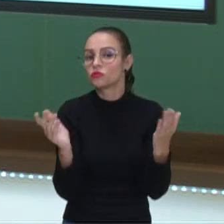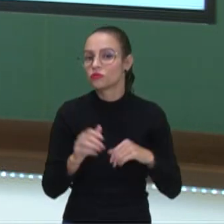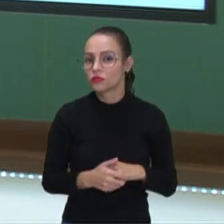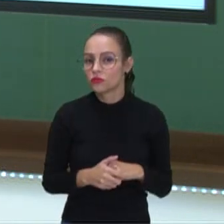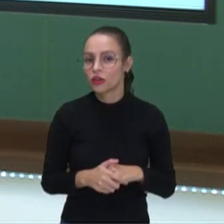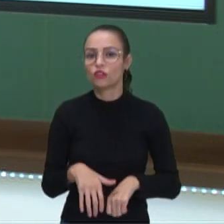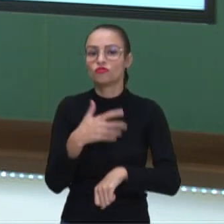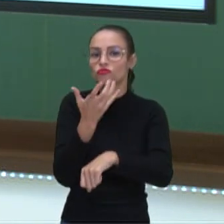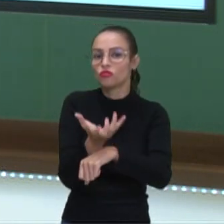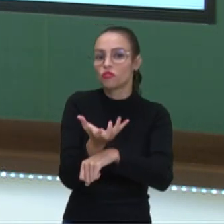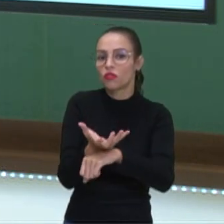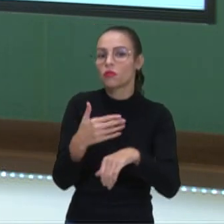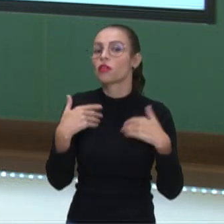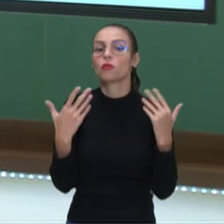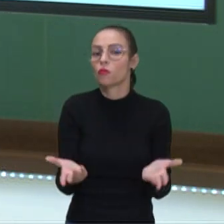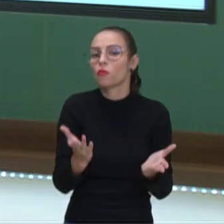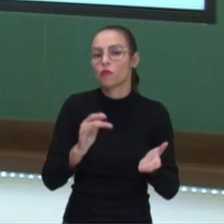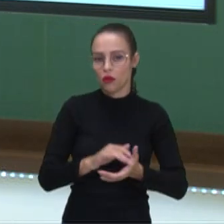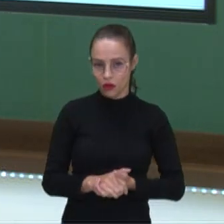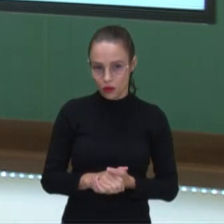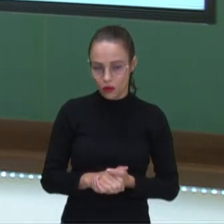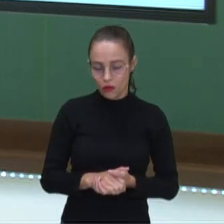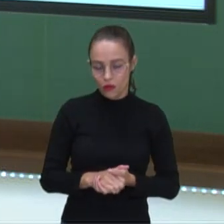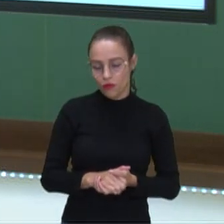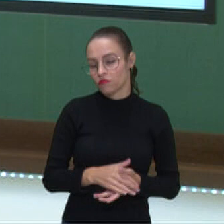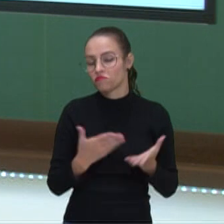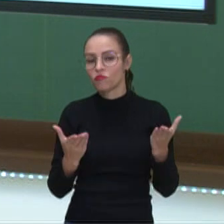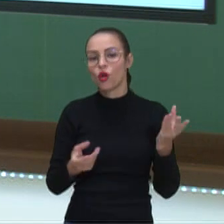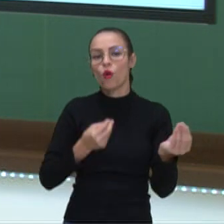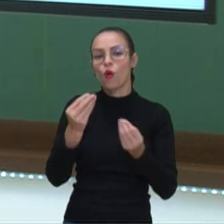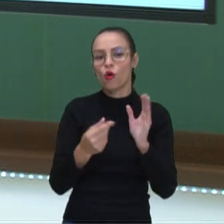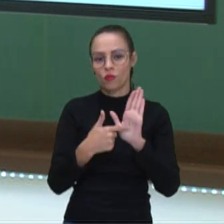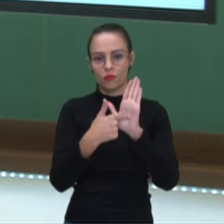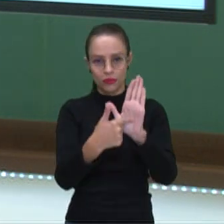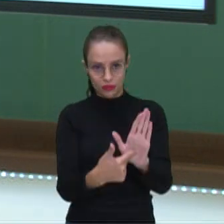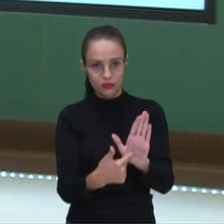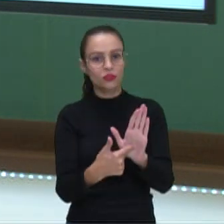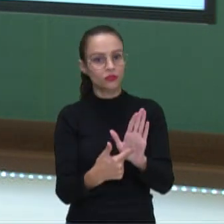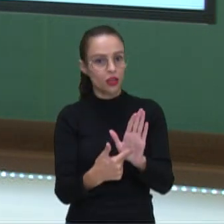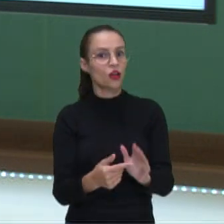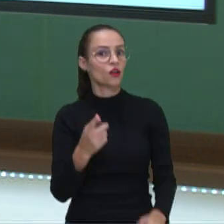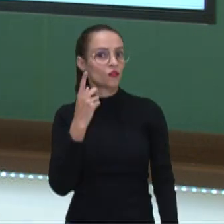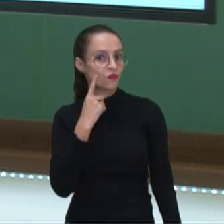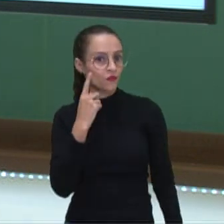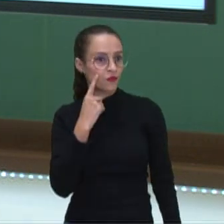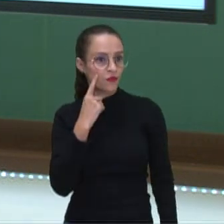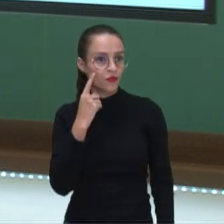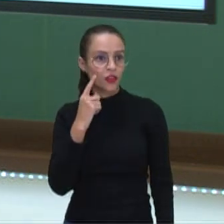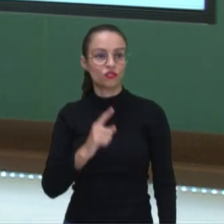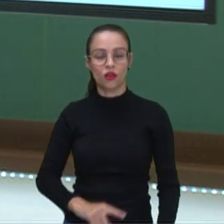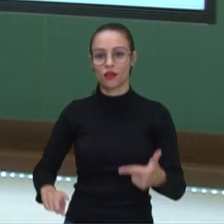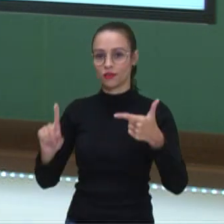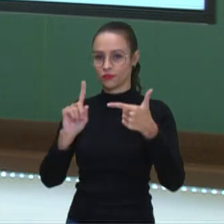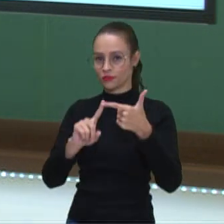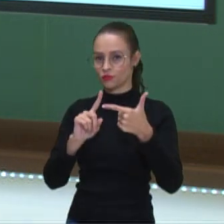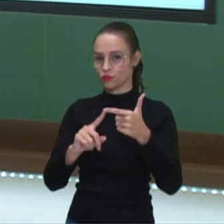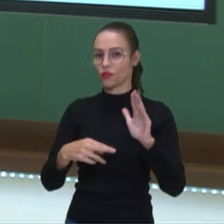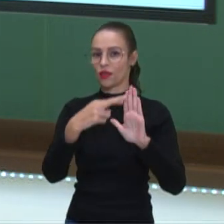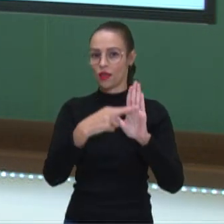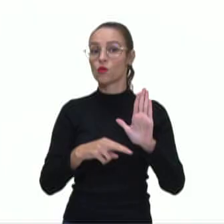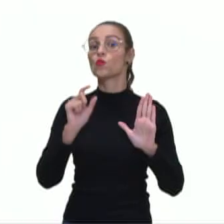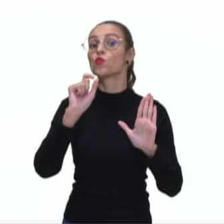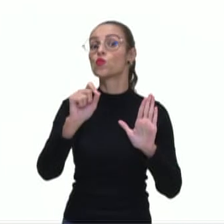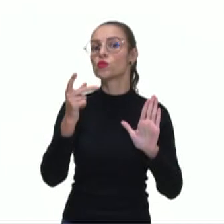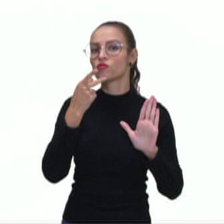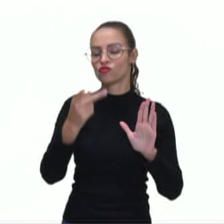é a disciplina que pediu esse trabalho, né? Como que vai ser apresentado? Então veja aí a nossa segunda regra, né? O que